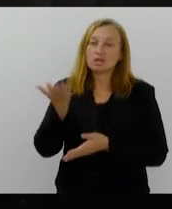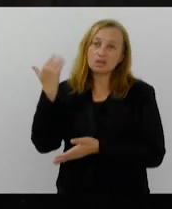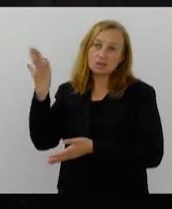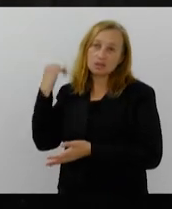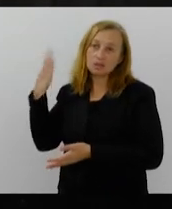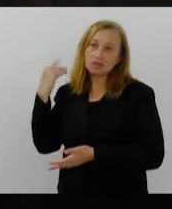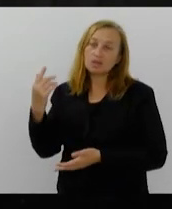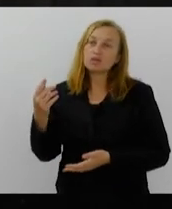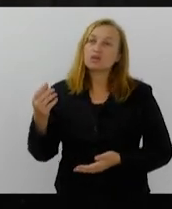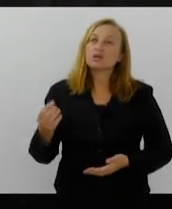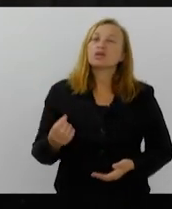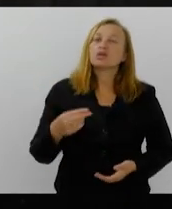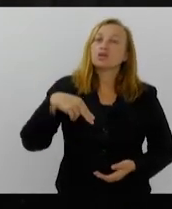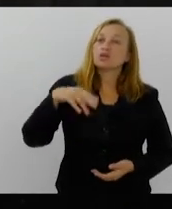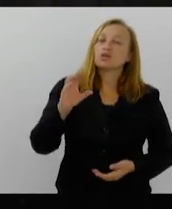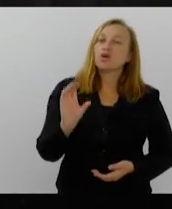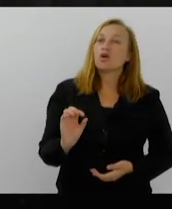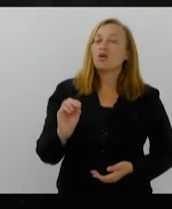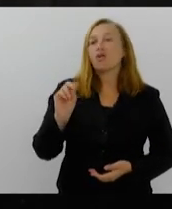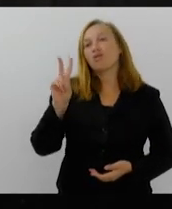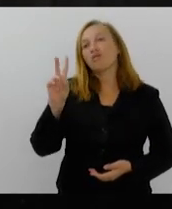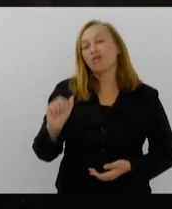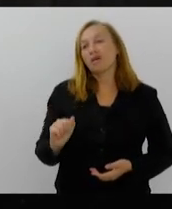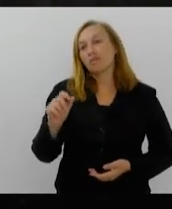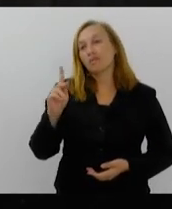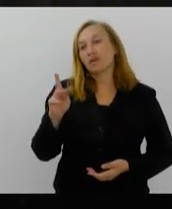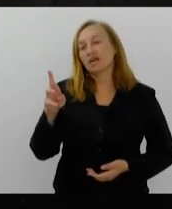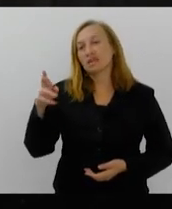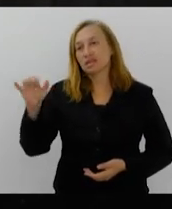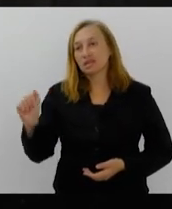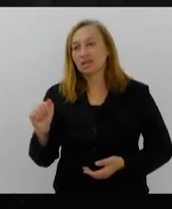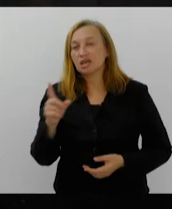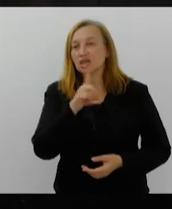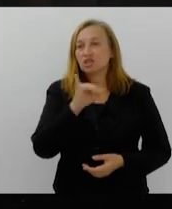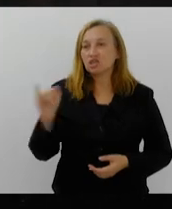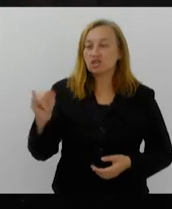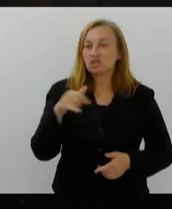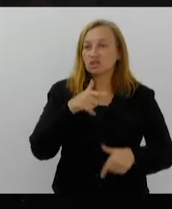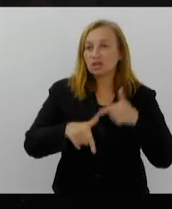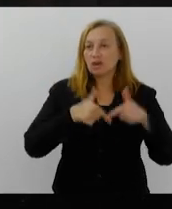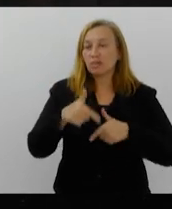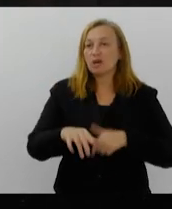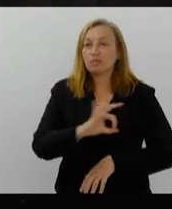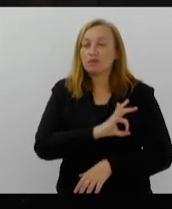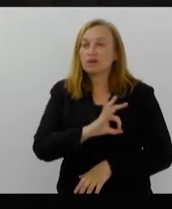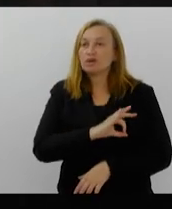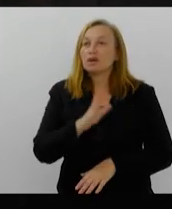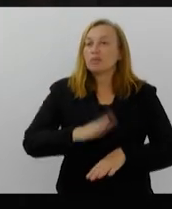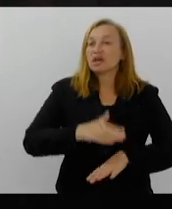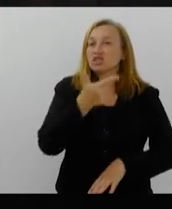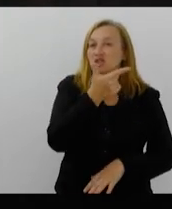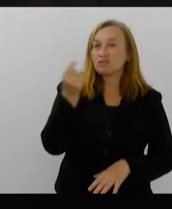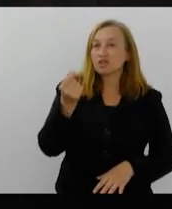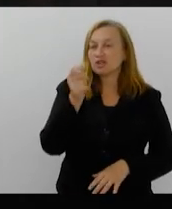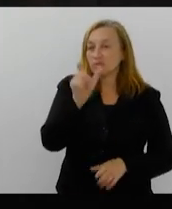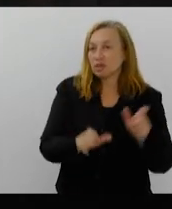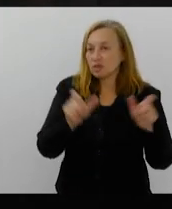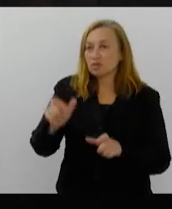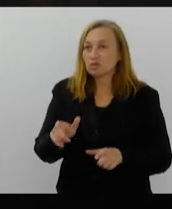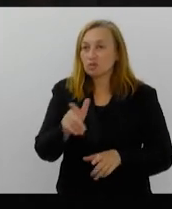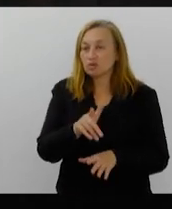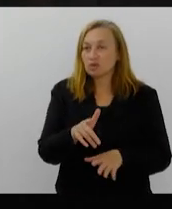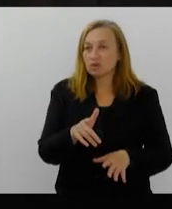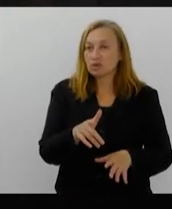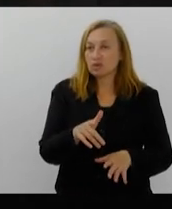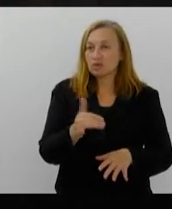ocorrido em Nova Brasília, que foram dias de operação policiais que deixaram mais de 20 vítimas e